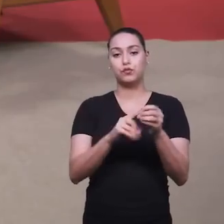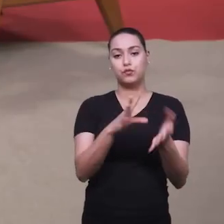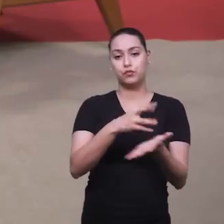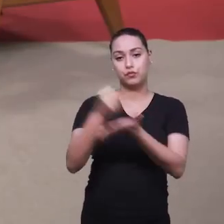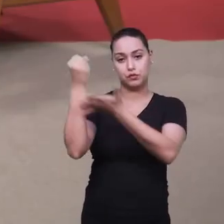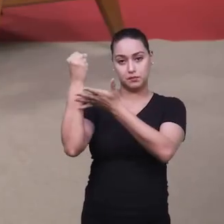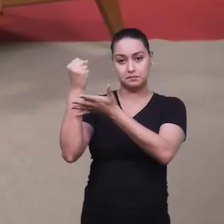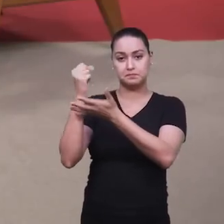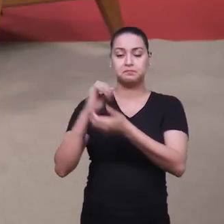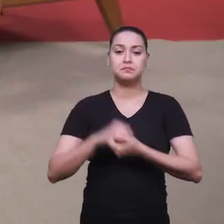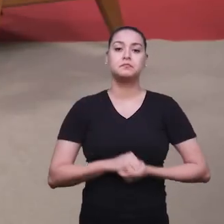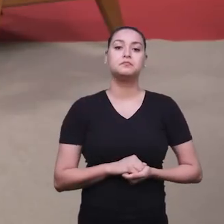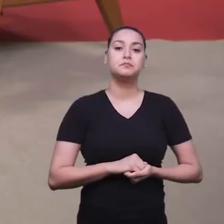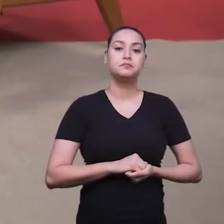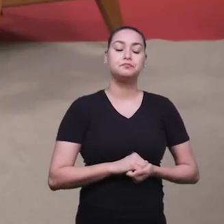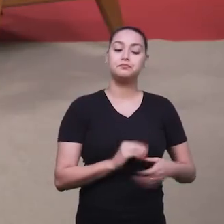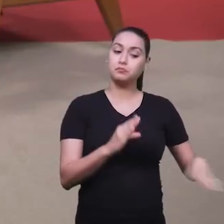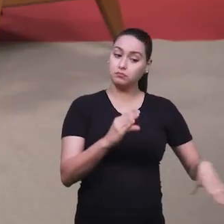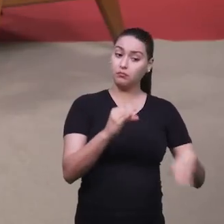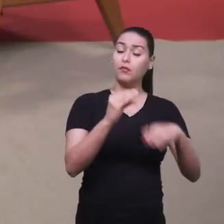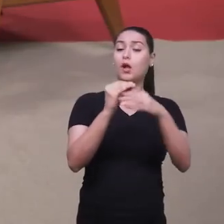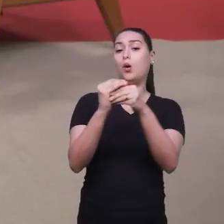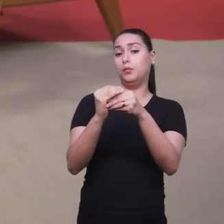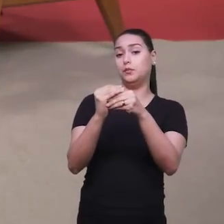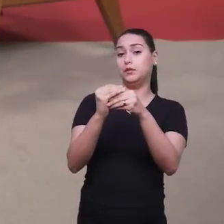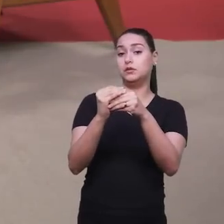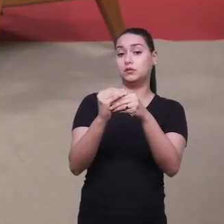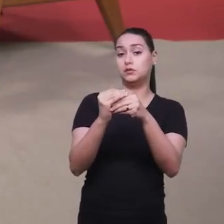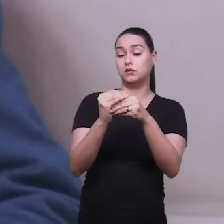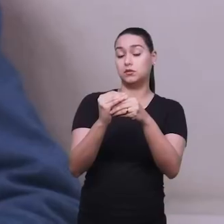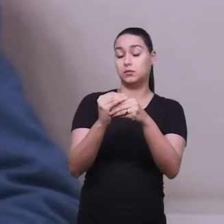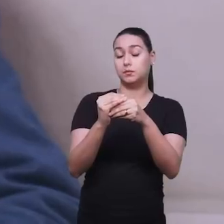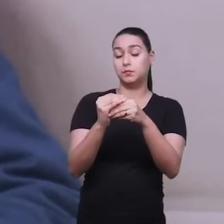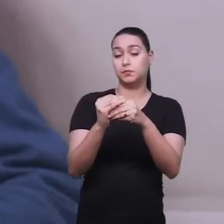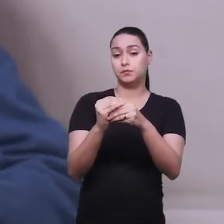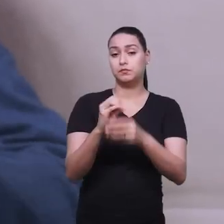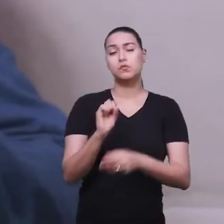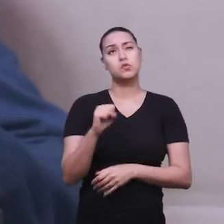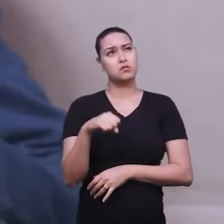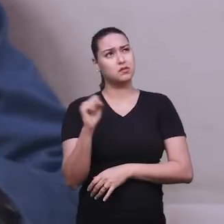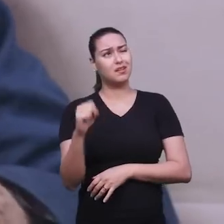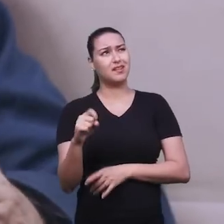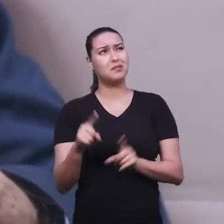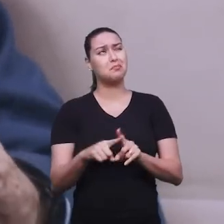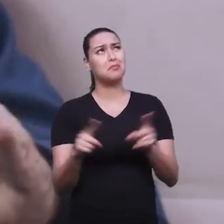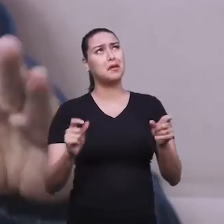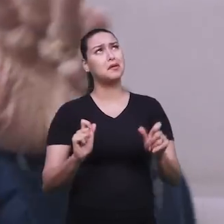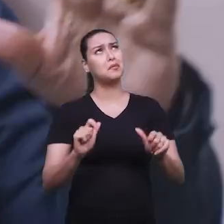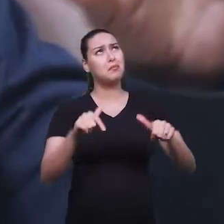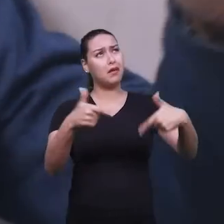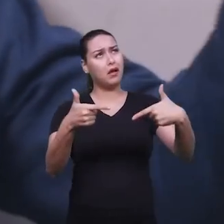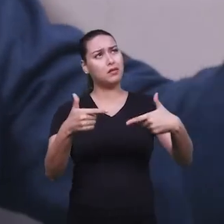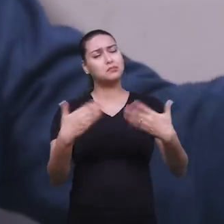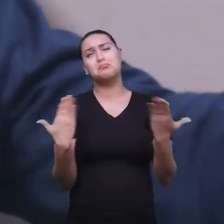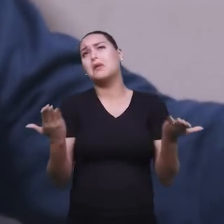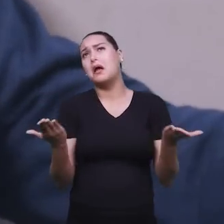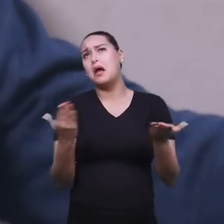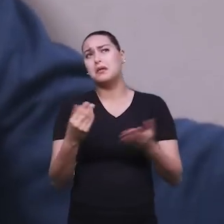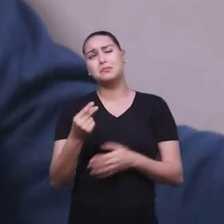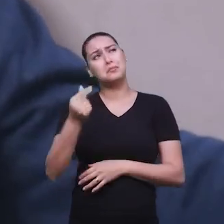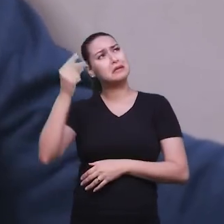E corroborando, Sérgio, o que você está dizendo aí, a pessoa pode perguntar assim, sim, mas onde está o